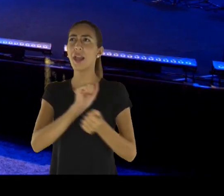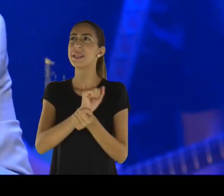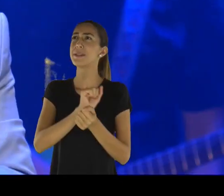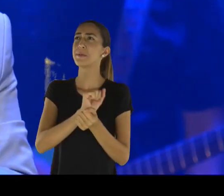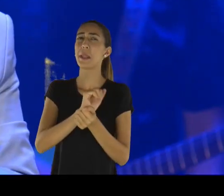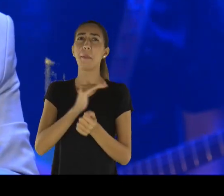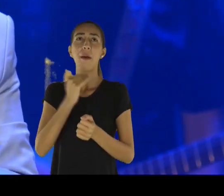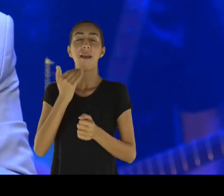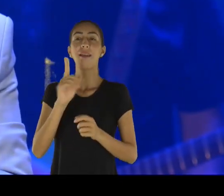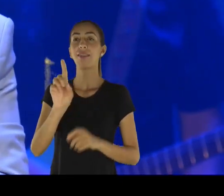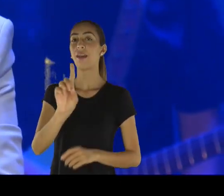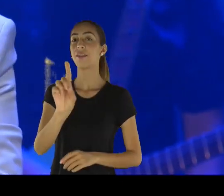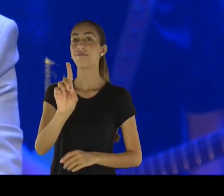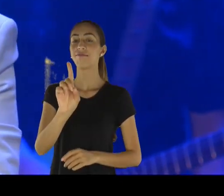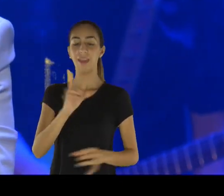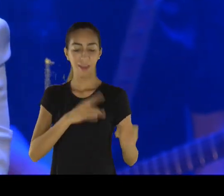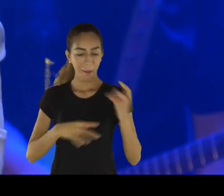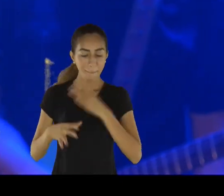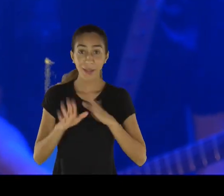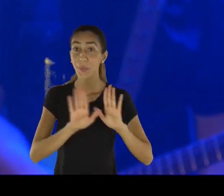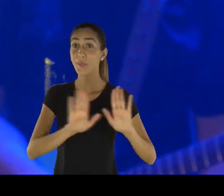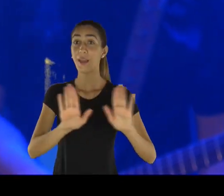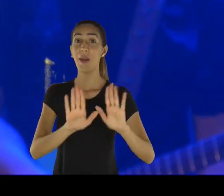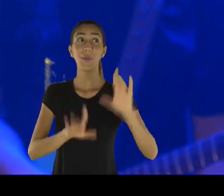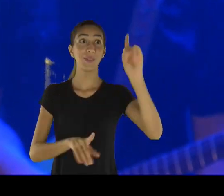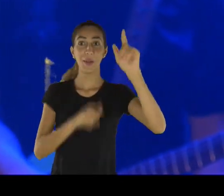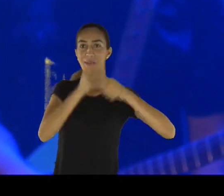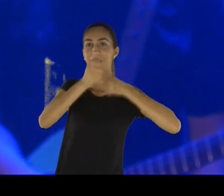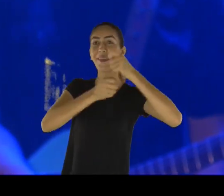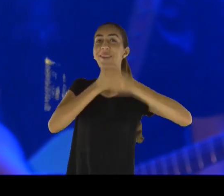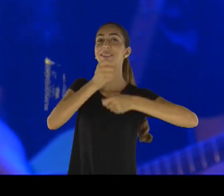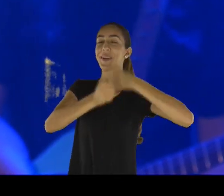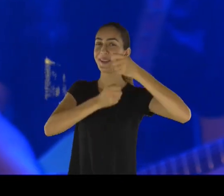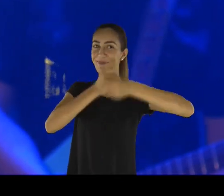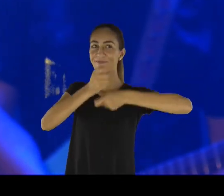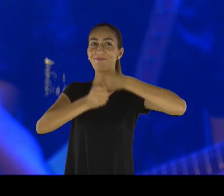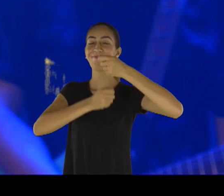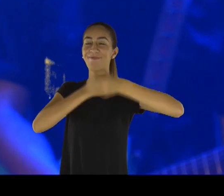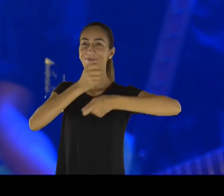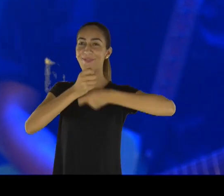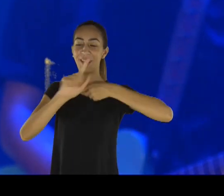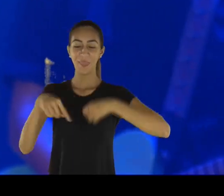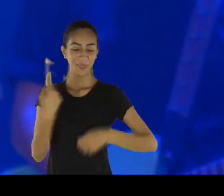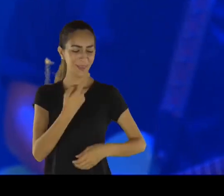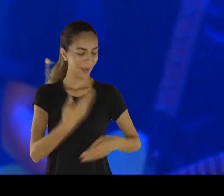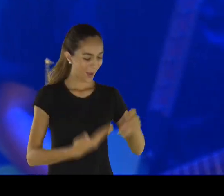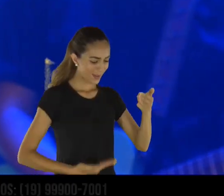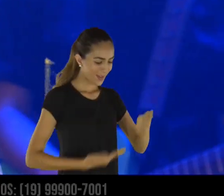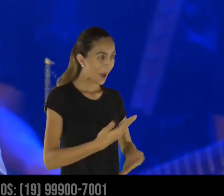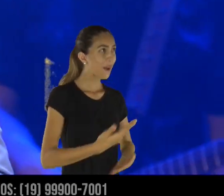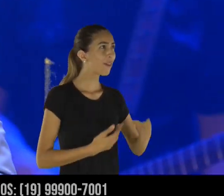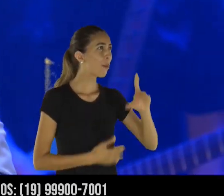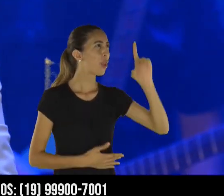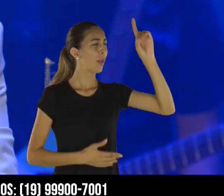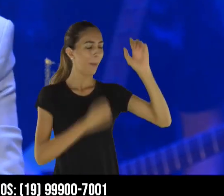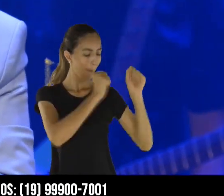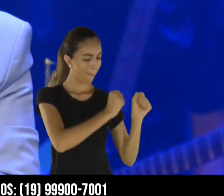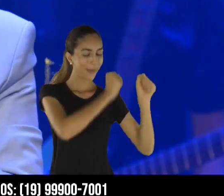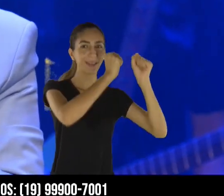Não temas. Deus está no controle, nós não servimos qualquer Deus, não. Nós servimos um